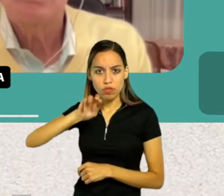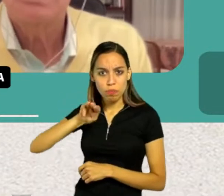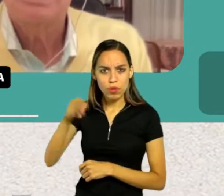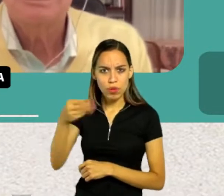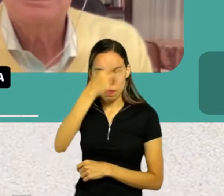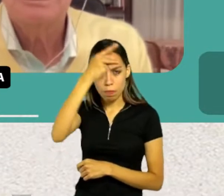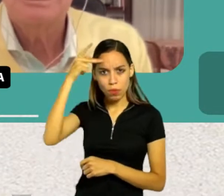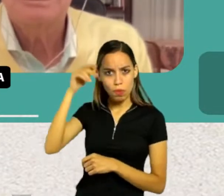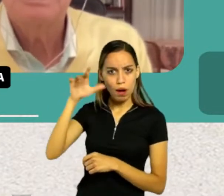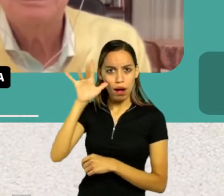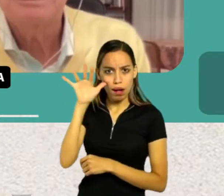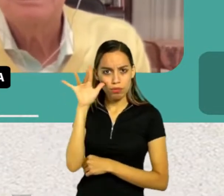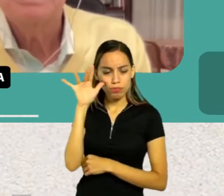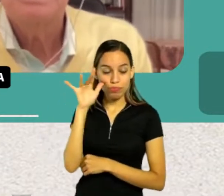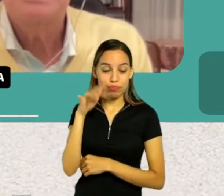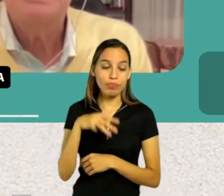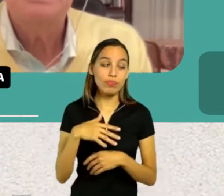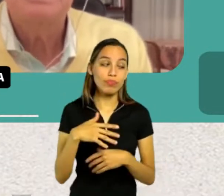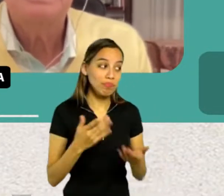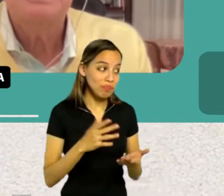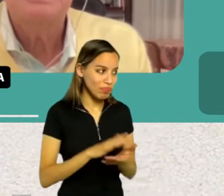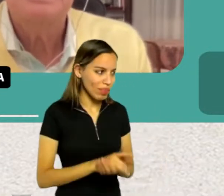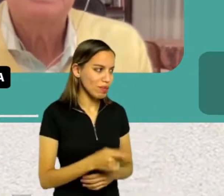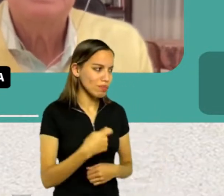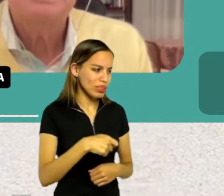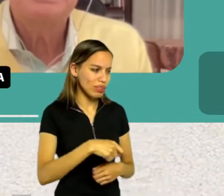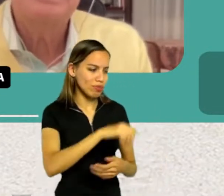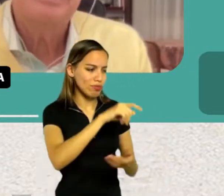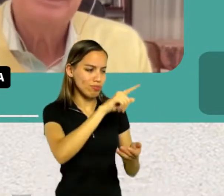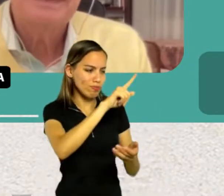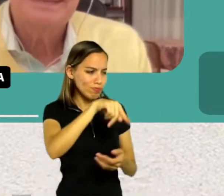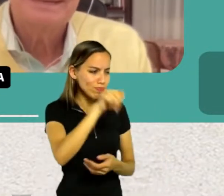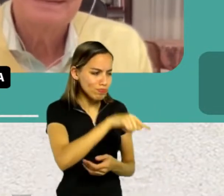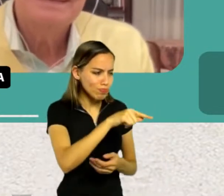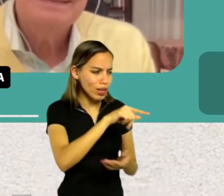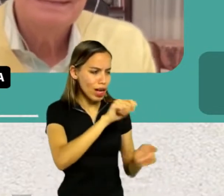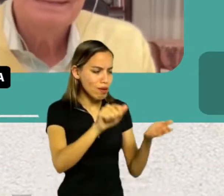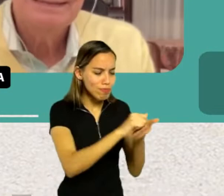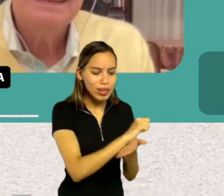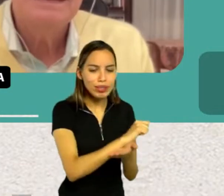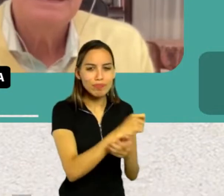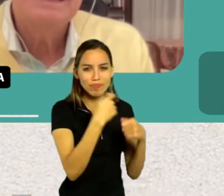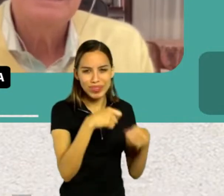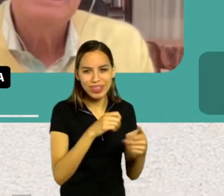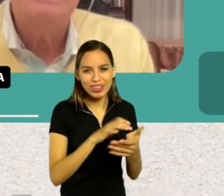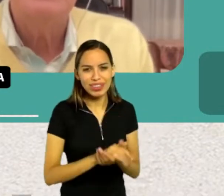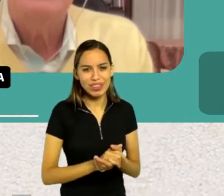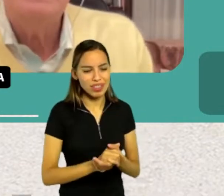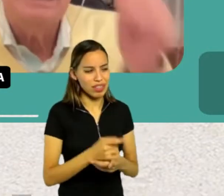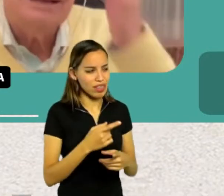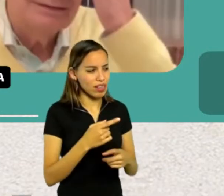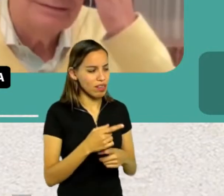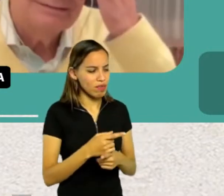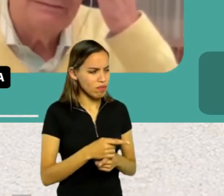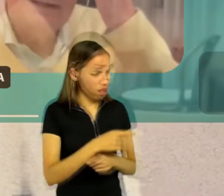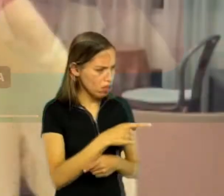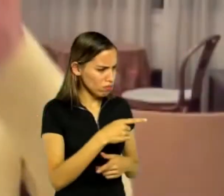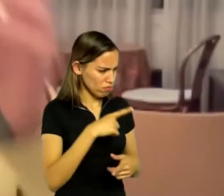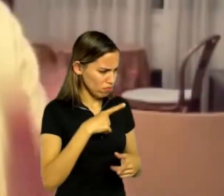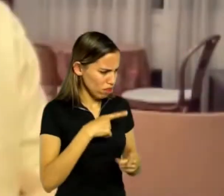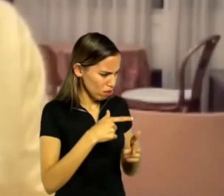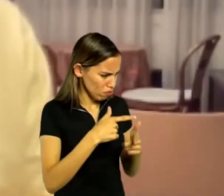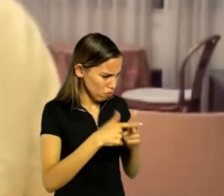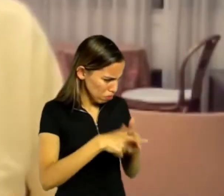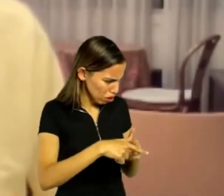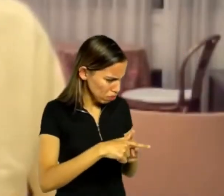pois é, eu tenho que tirar aquele negócio do ar do Drauzio. Aquilo te deu muita amolação, Drauzio? Não, eu, na verdade,